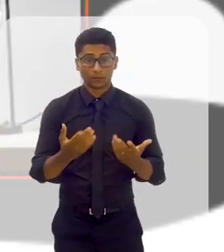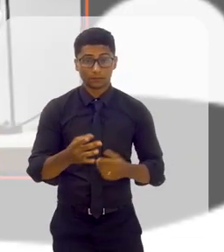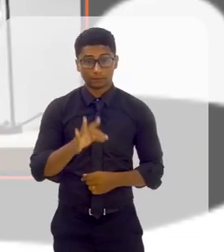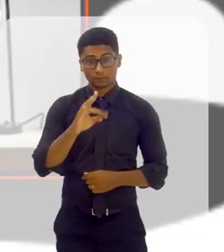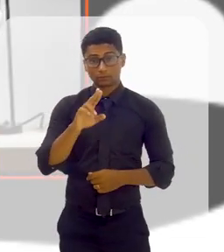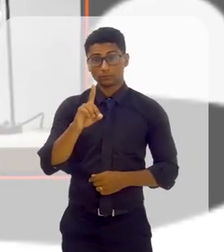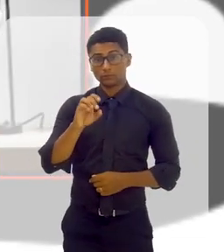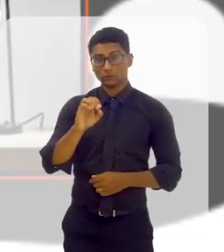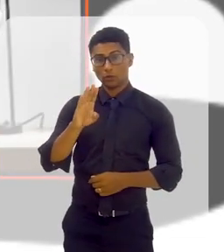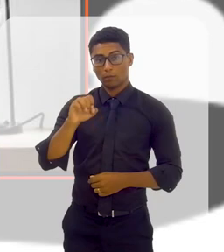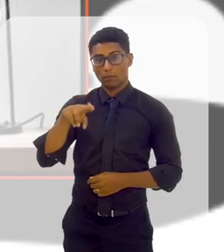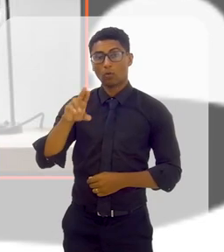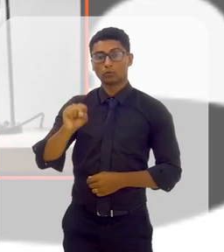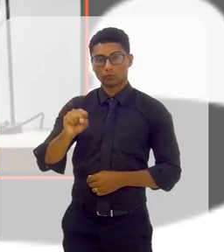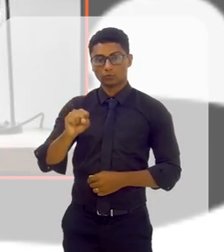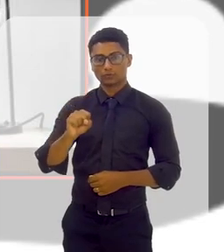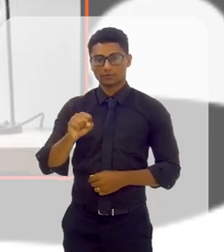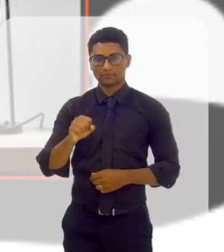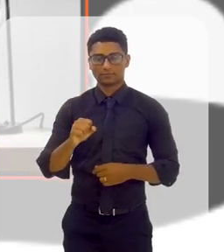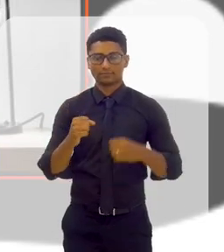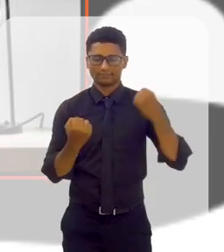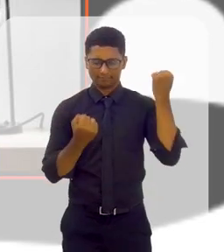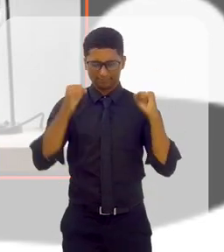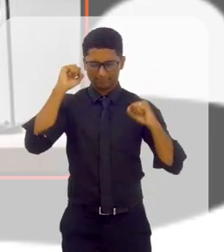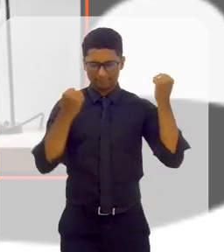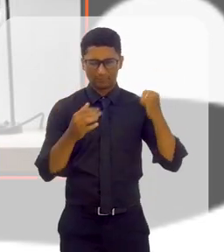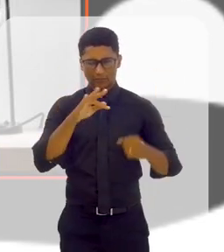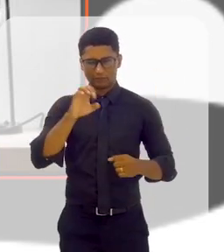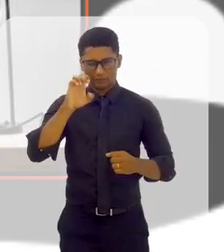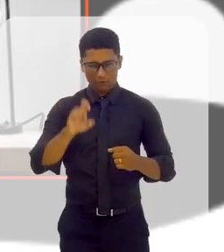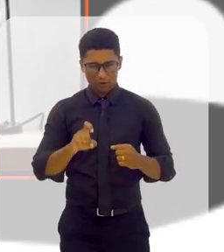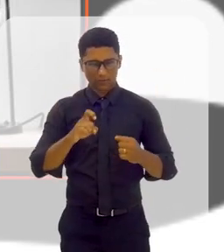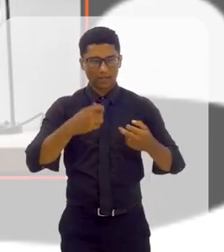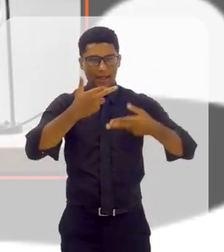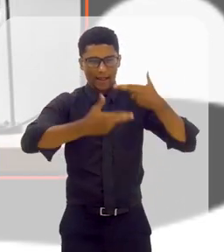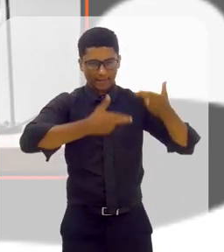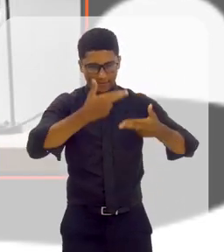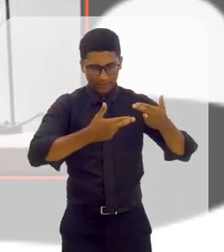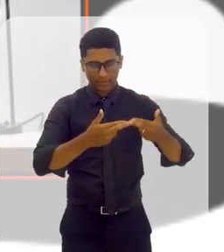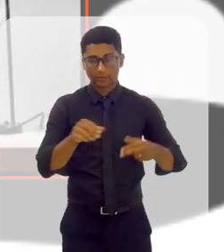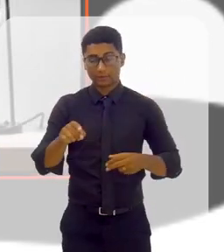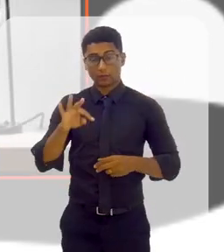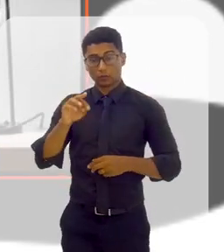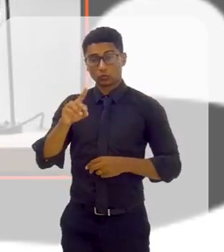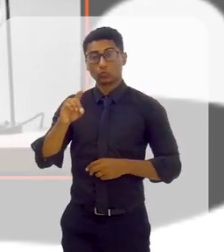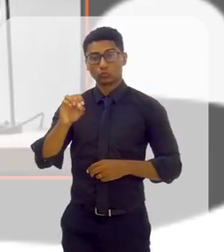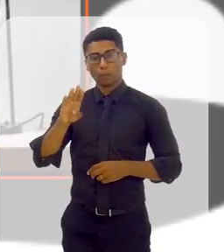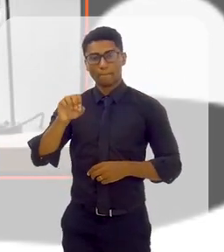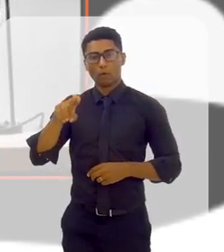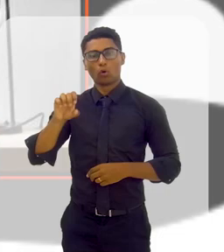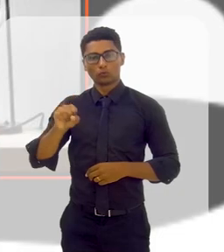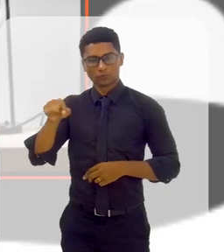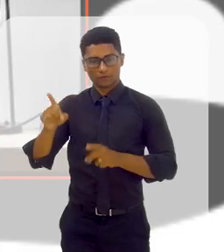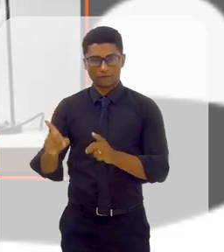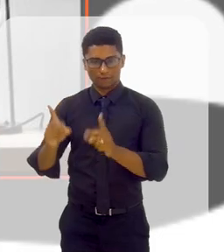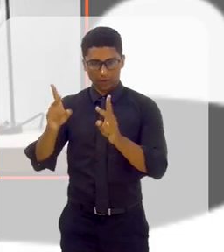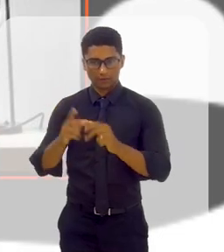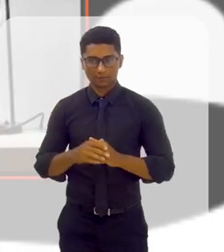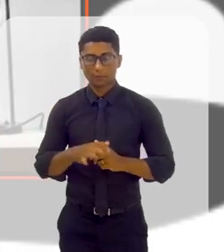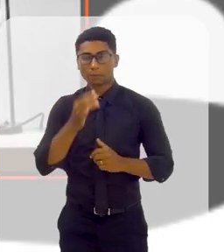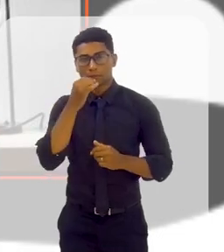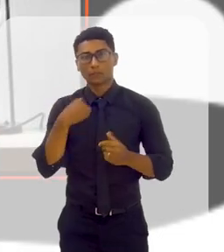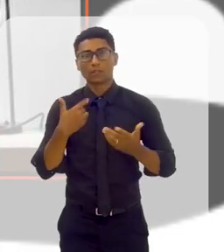comercial né a indústria Fox ela ela ela recicla e a tudo bônus é o braço que vende